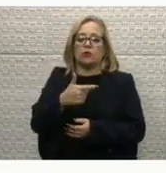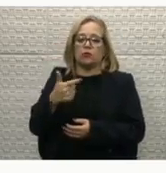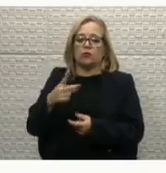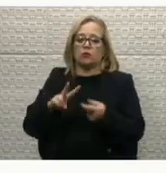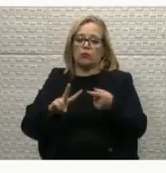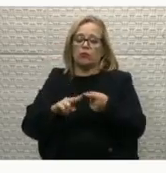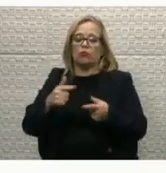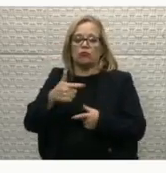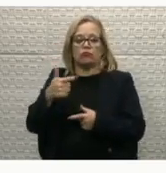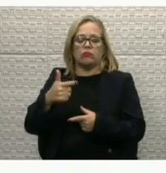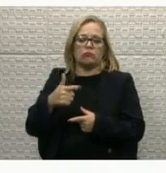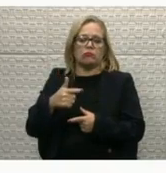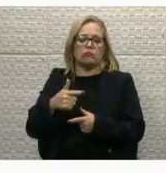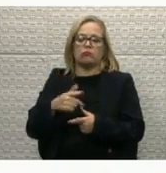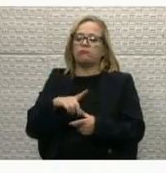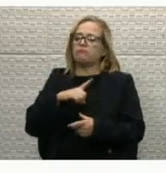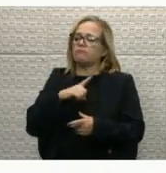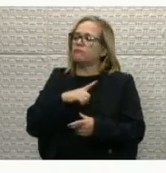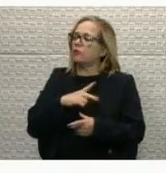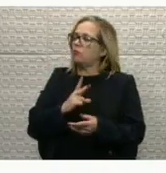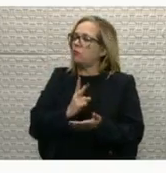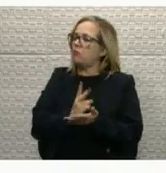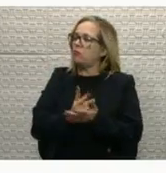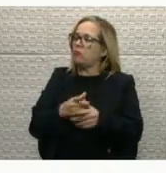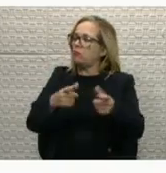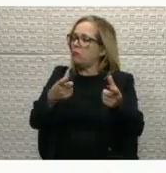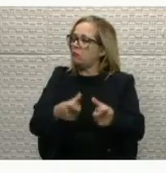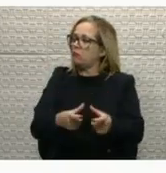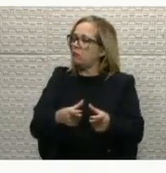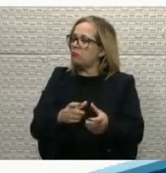I, a identidade, tem que ser de mesmo tamanho.